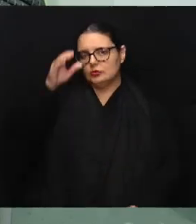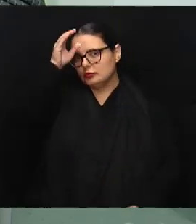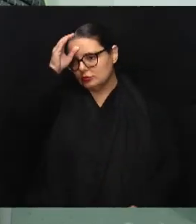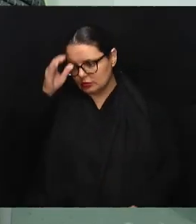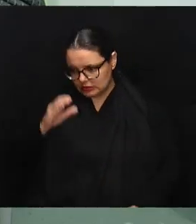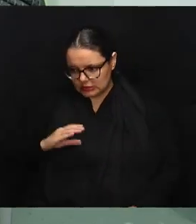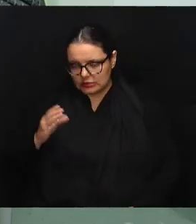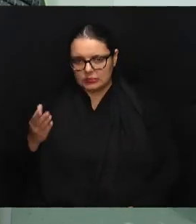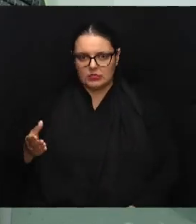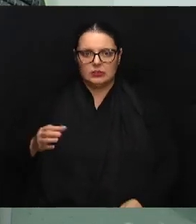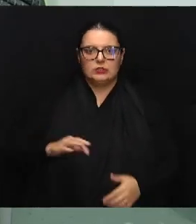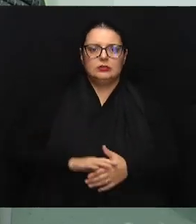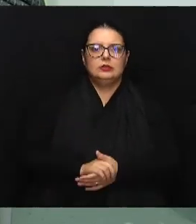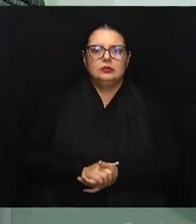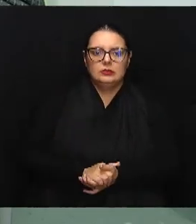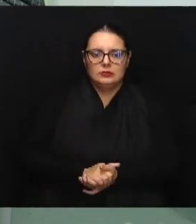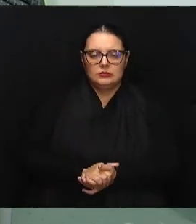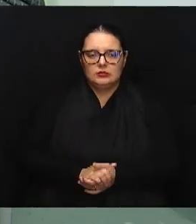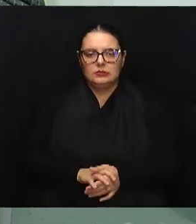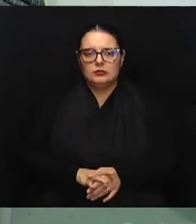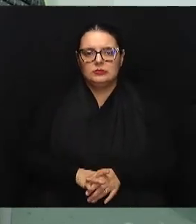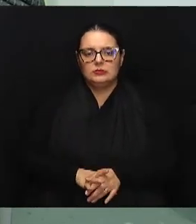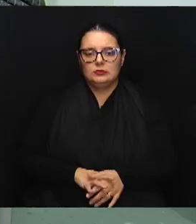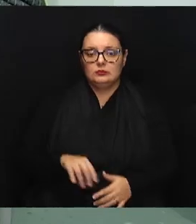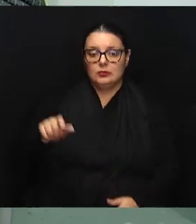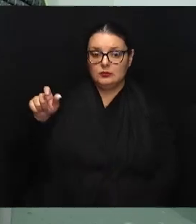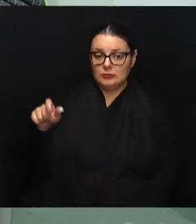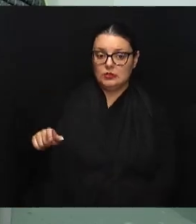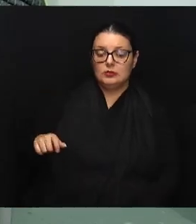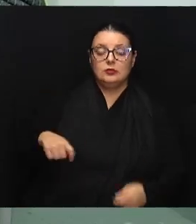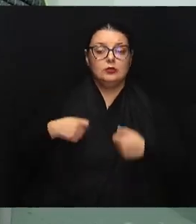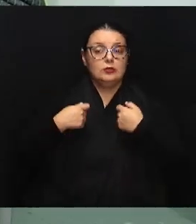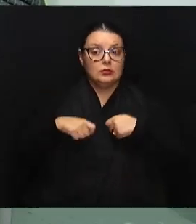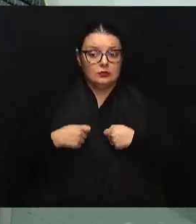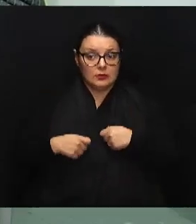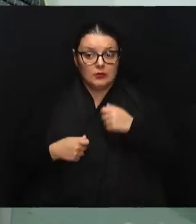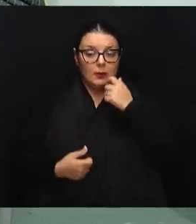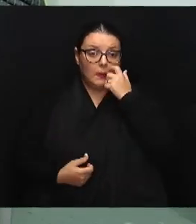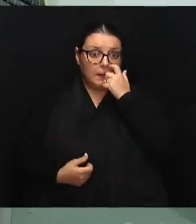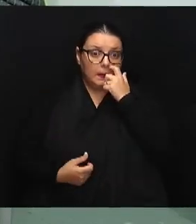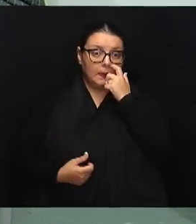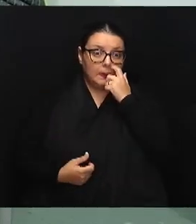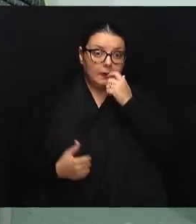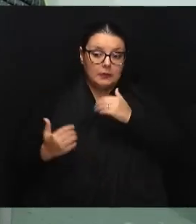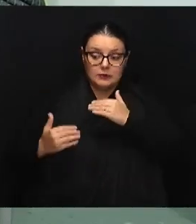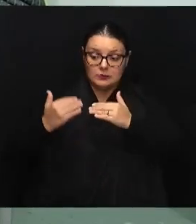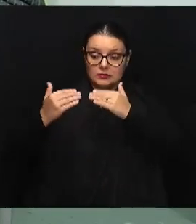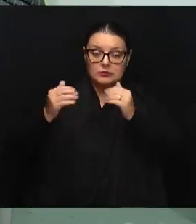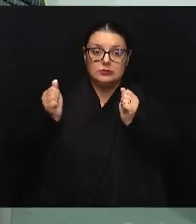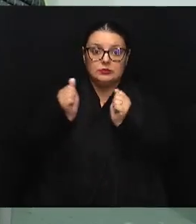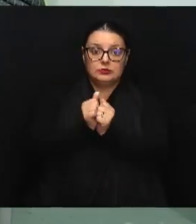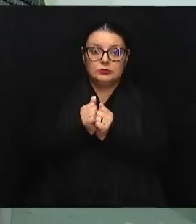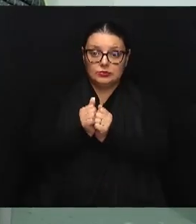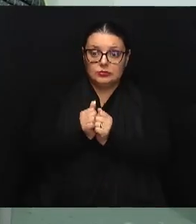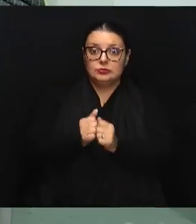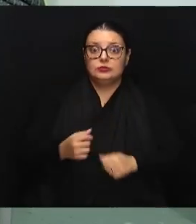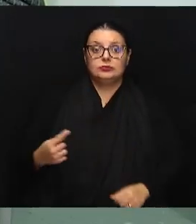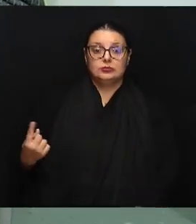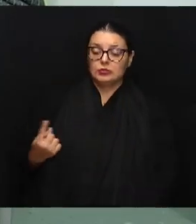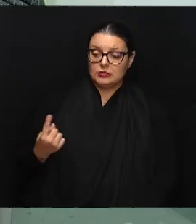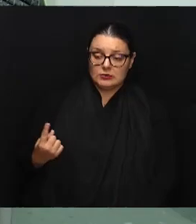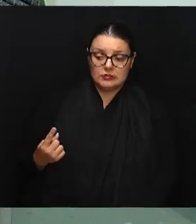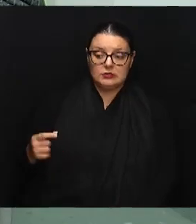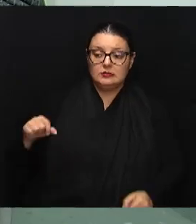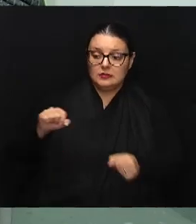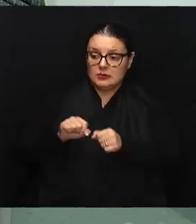cidadão, né, uma pessoa que precisa crescer, caminhar com suas próprias pernas.